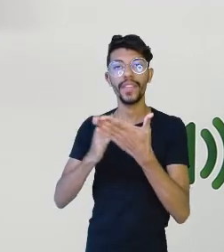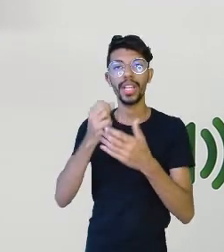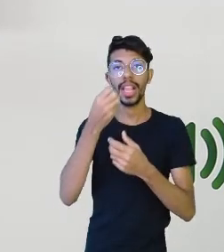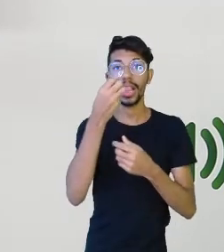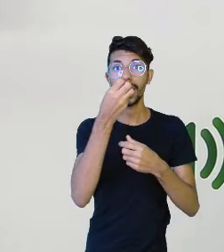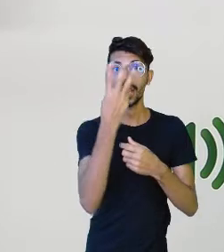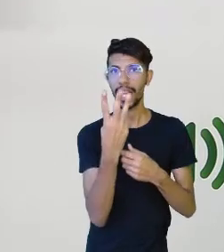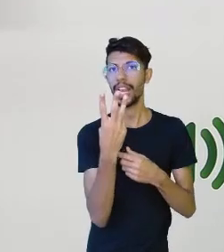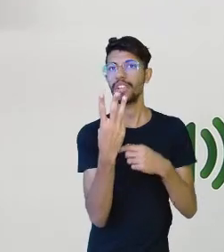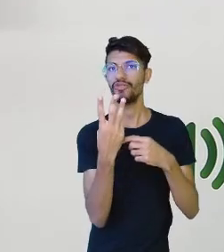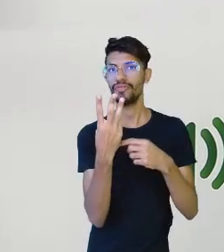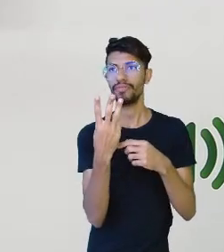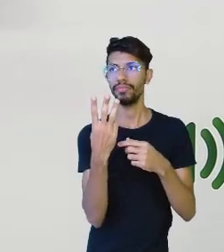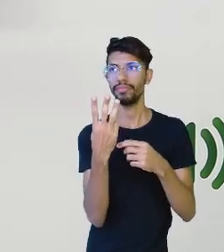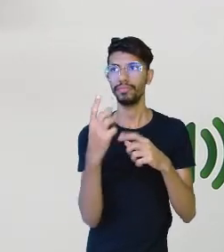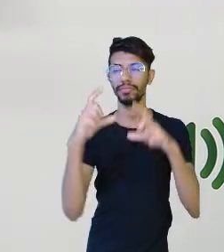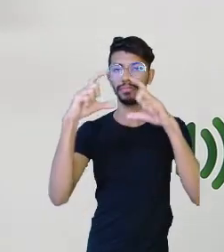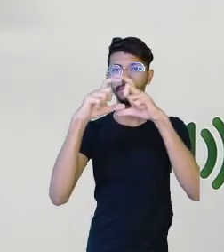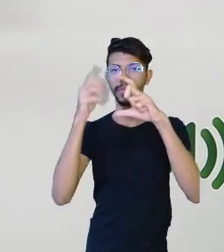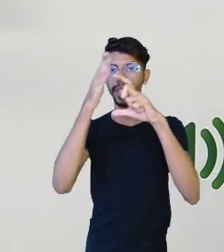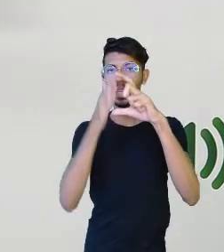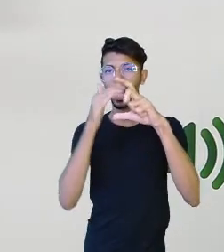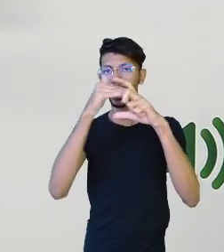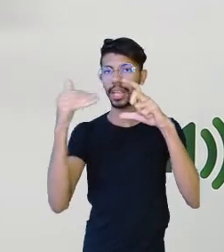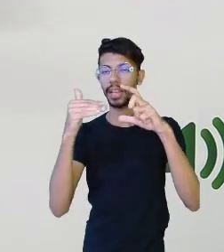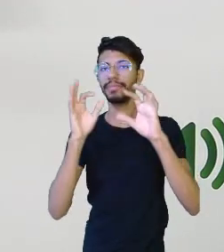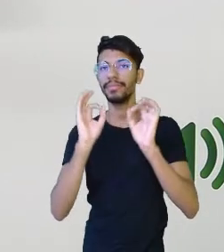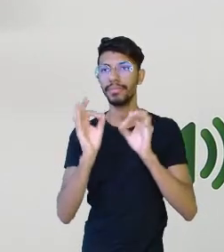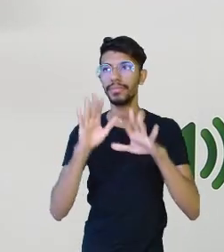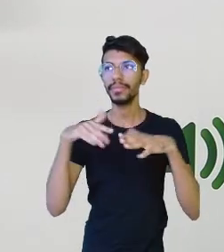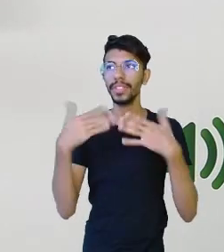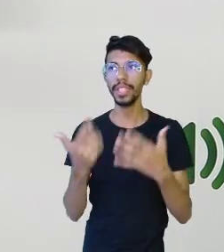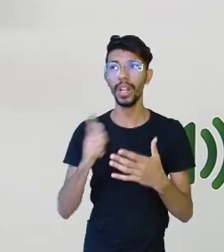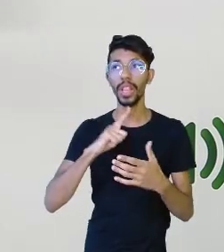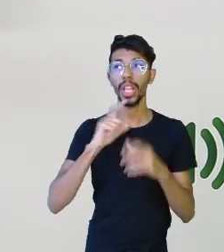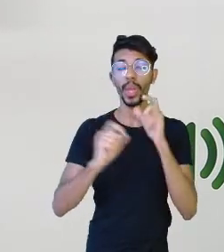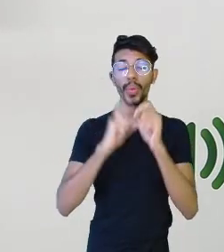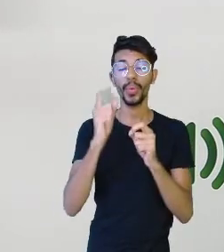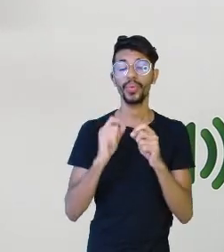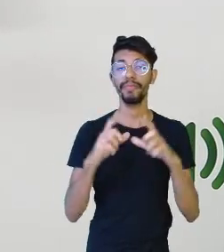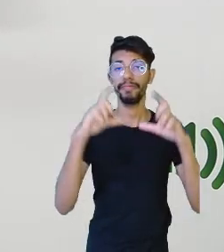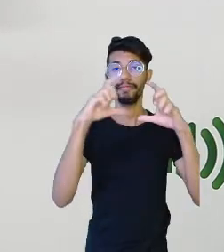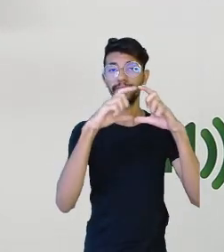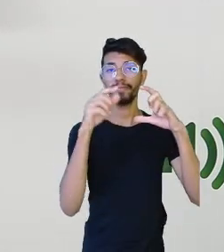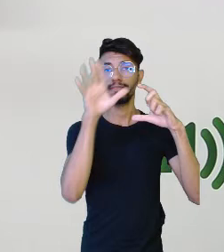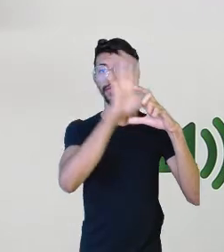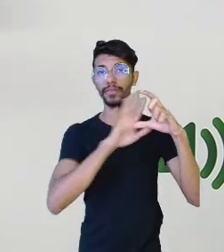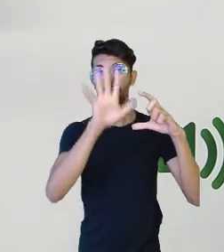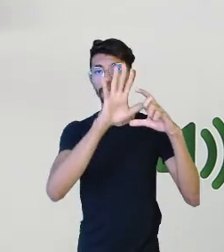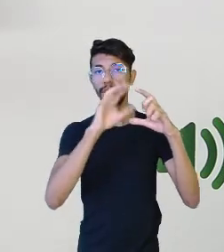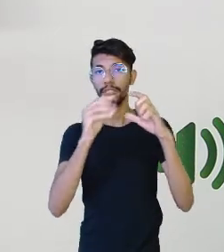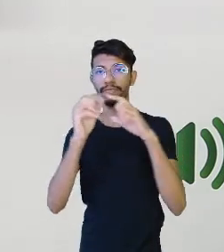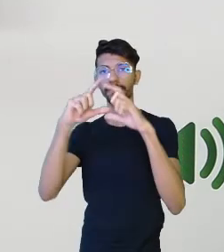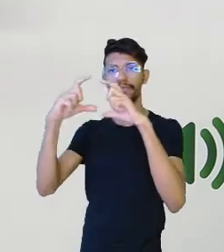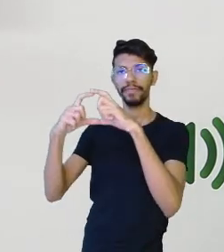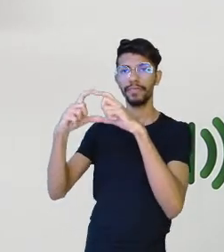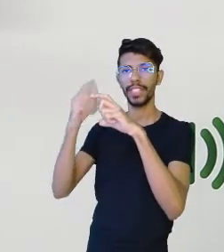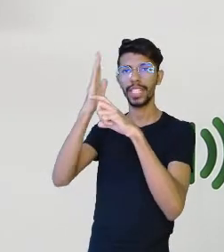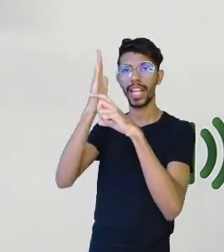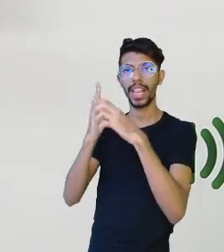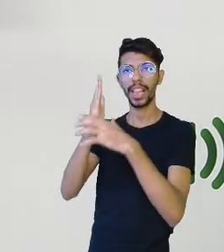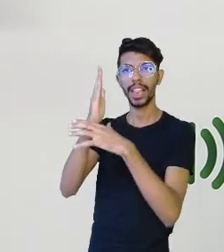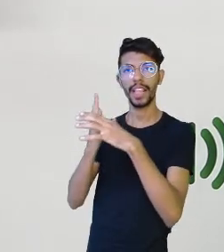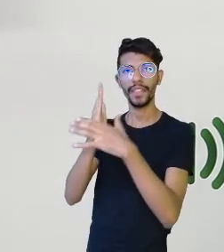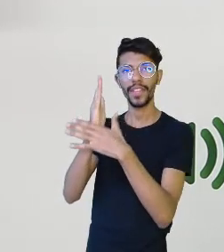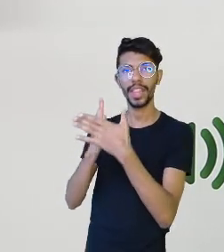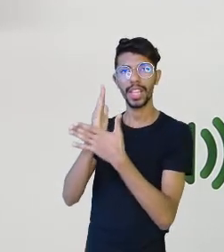3 partes. Eu tenho o meu inteiro que foi dividido em 3, onde